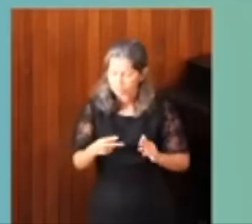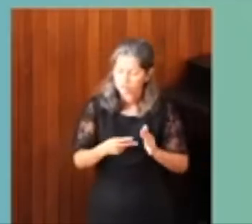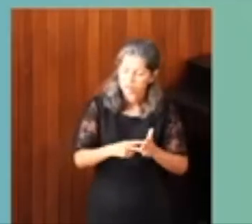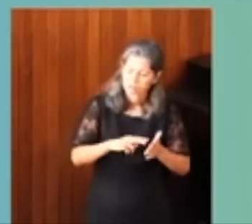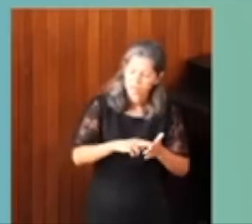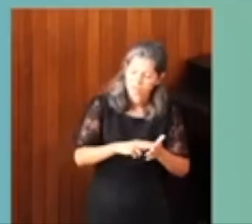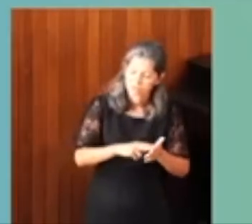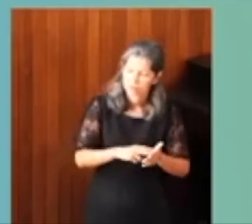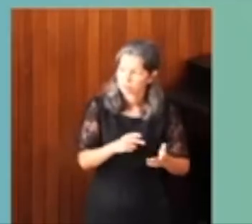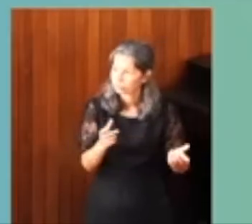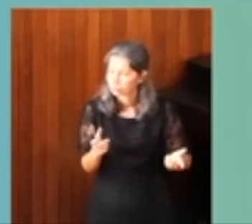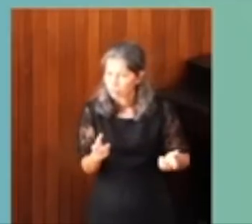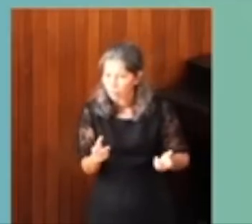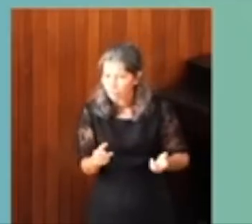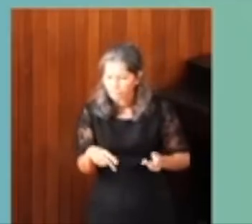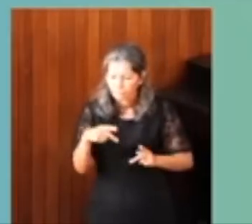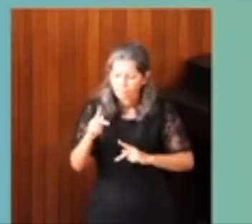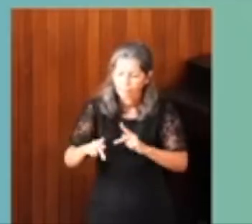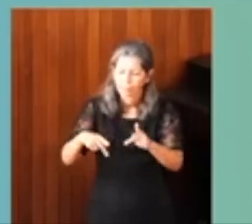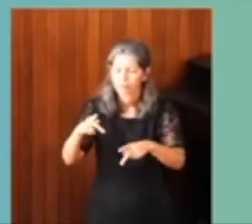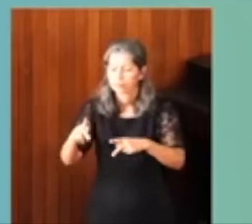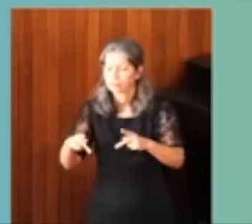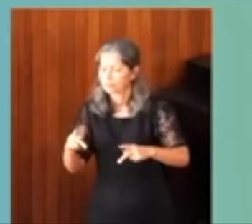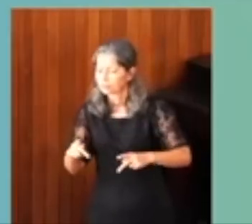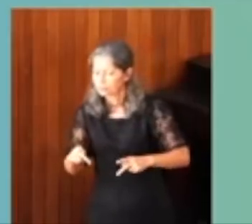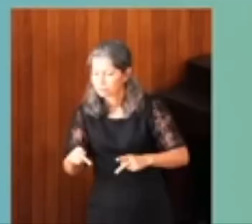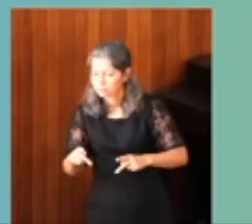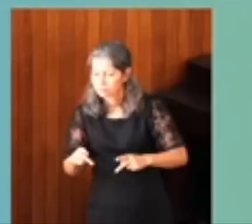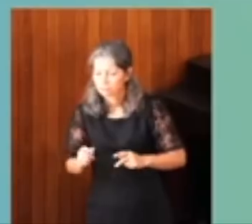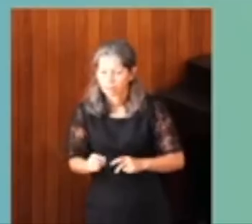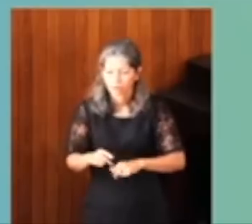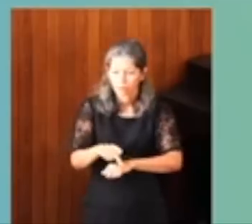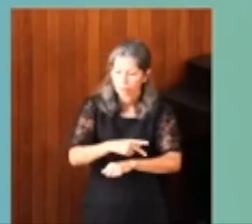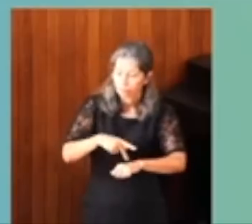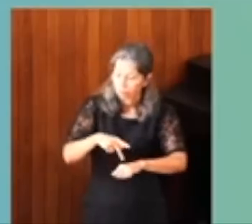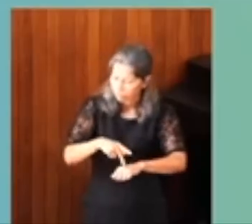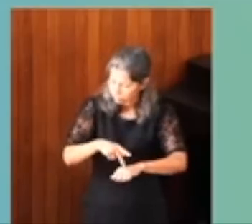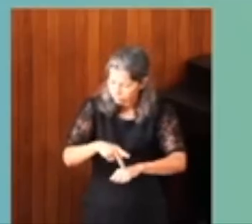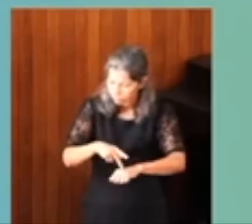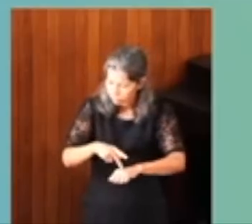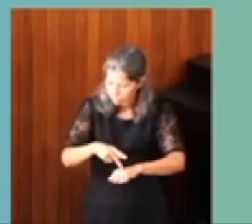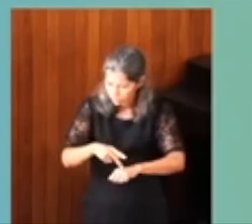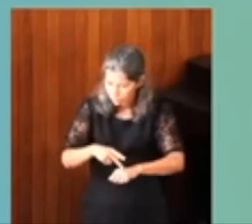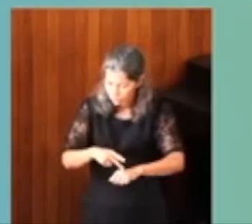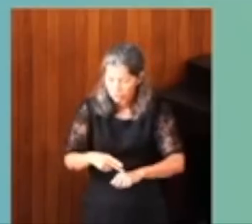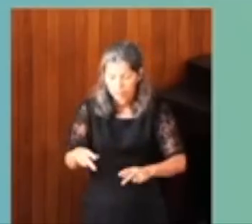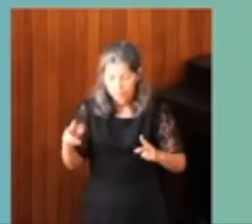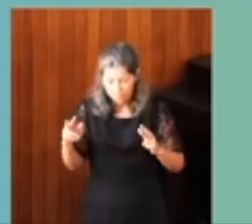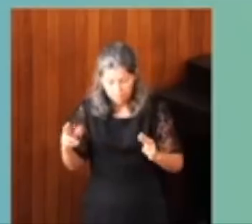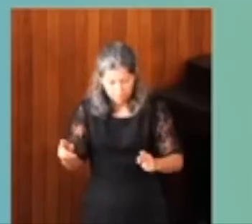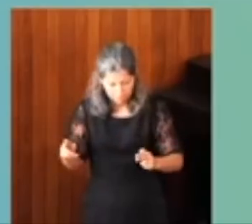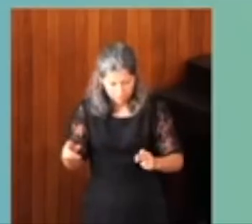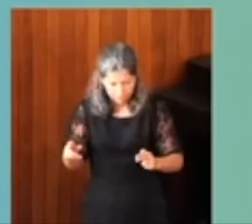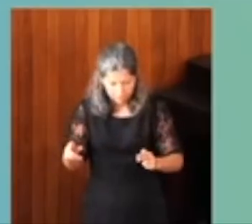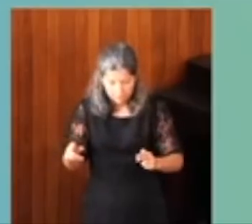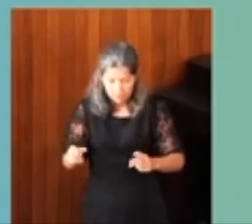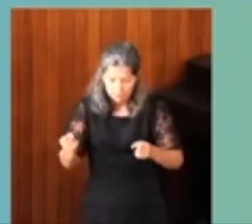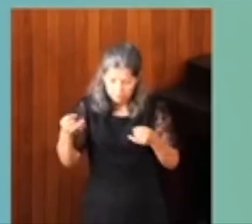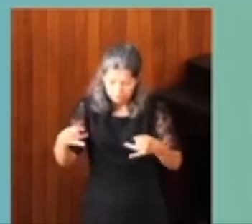for, tudo está nas mãos do inimigo. Todos os sistemas deste mundo estão nas mãos do inimigo. A nossa esperança vem de onde,